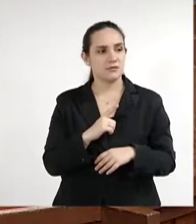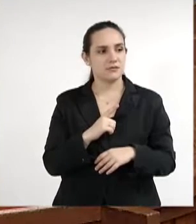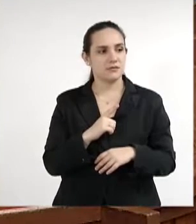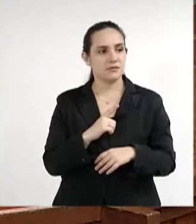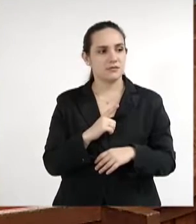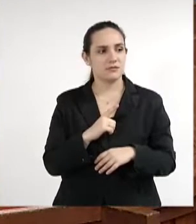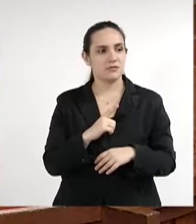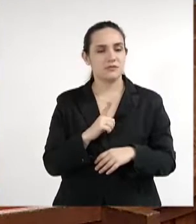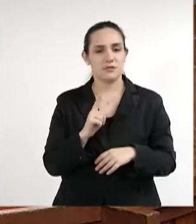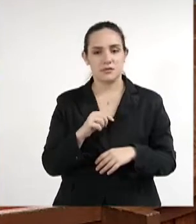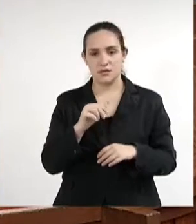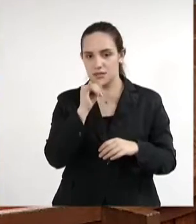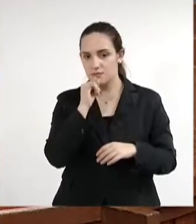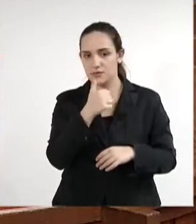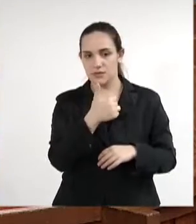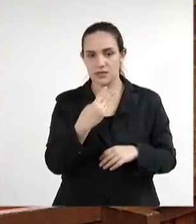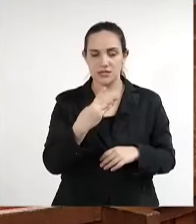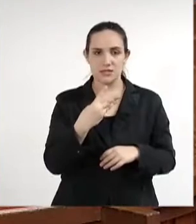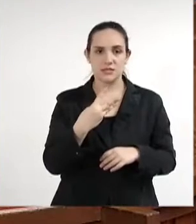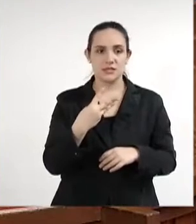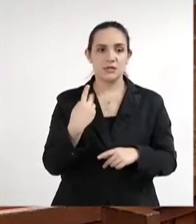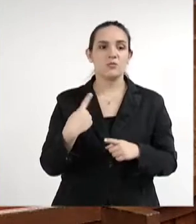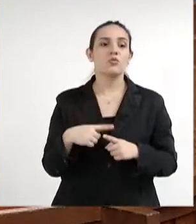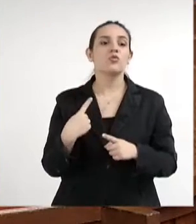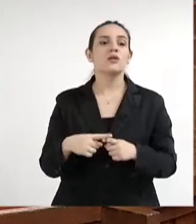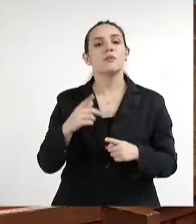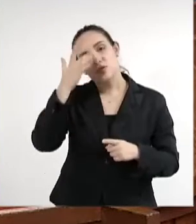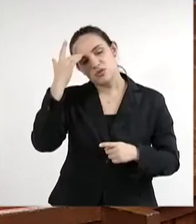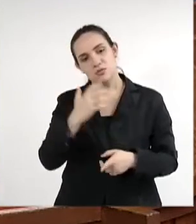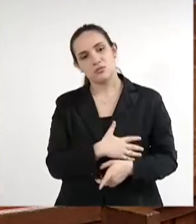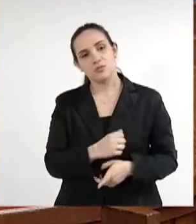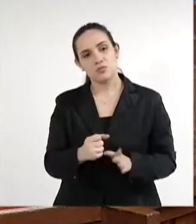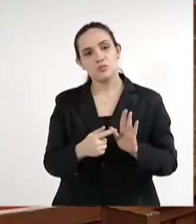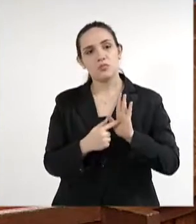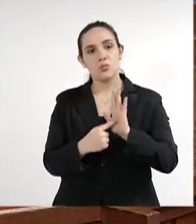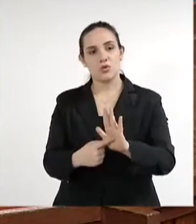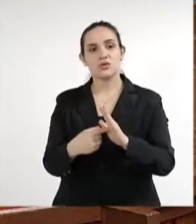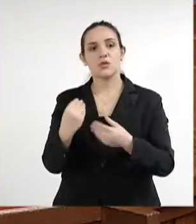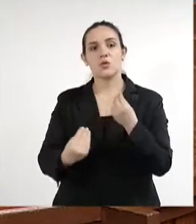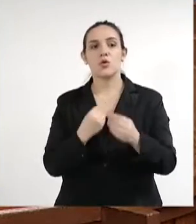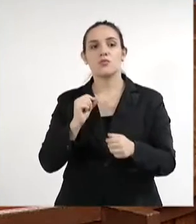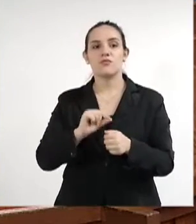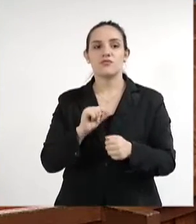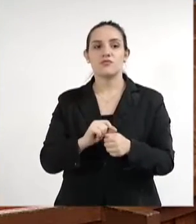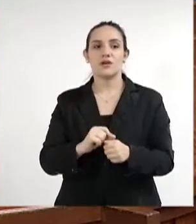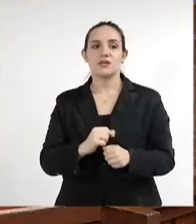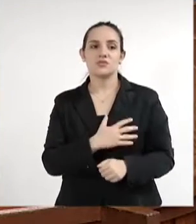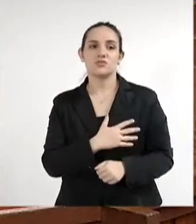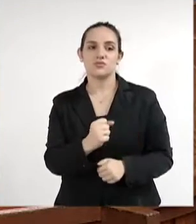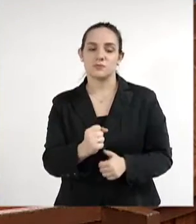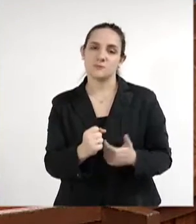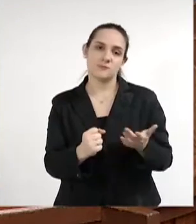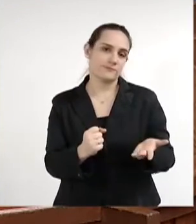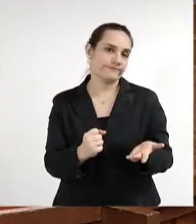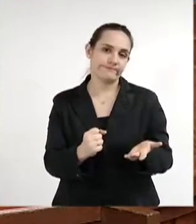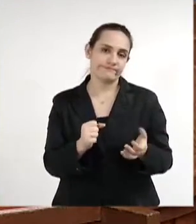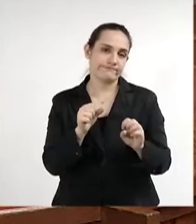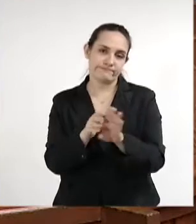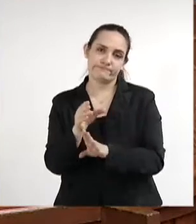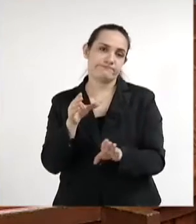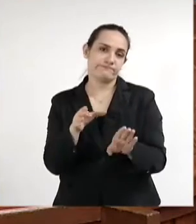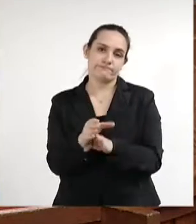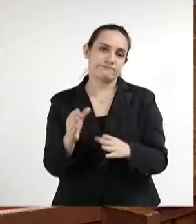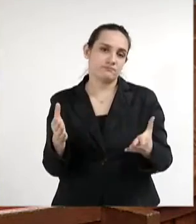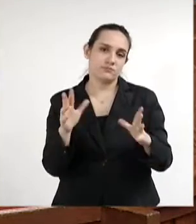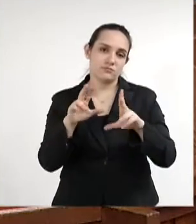23 Reasons Why, ela demonstrava exatamente como praticar o suicídio.